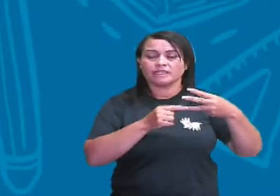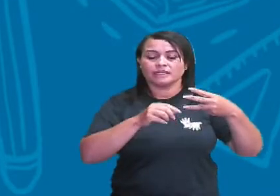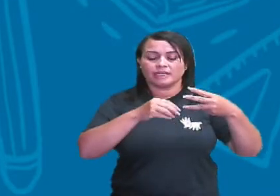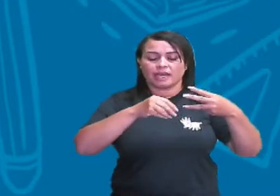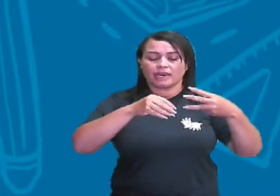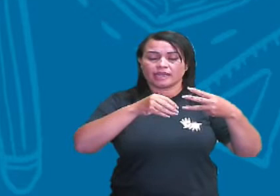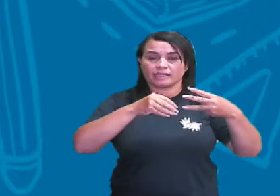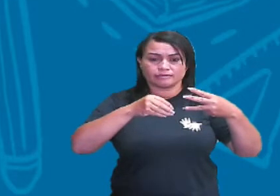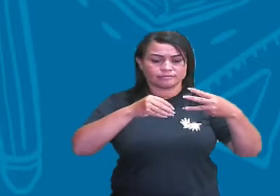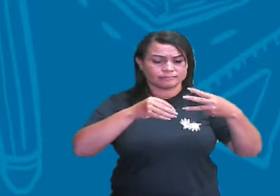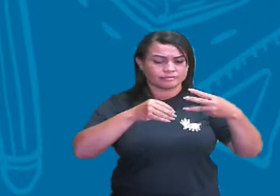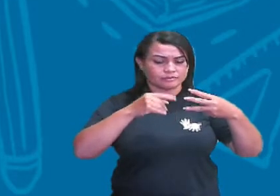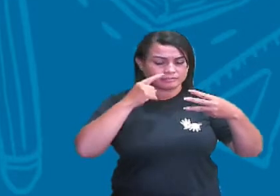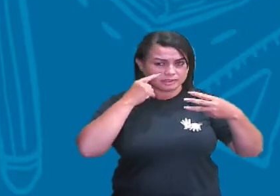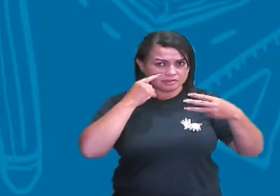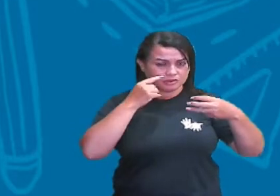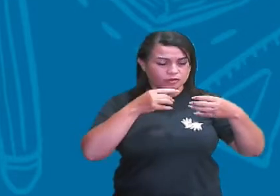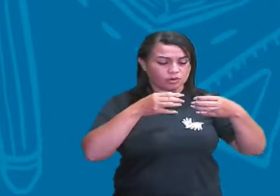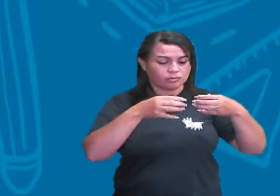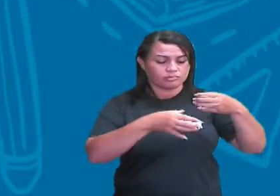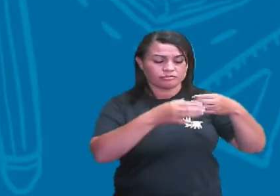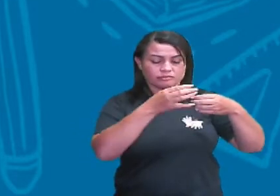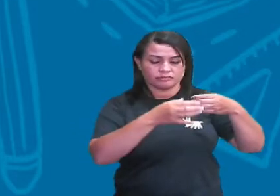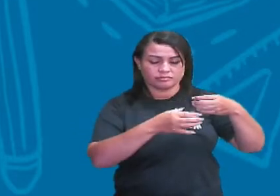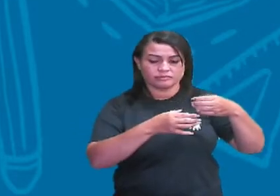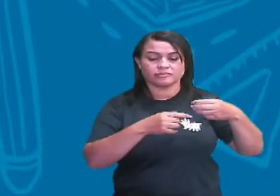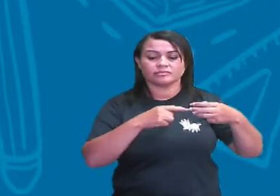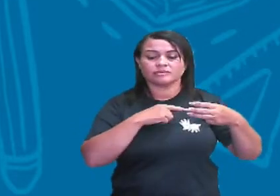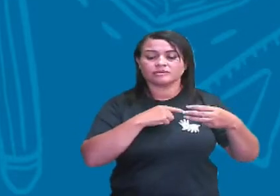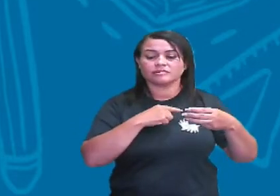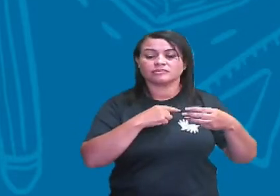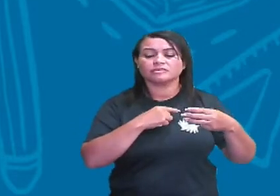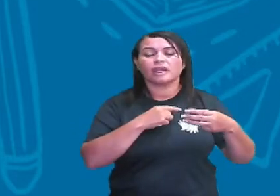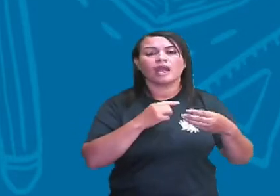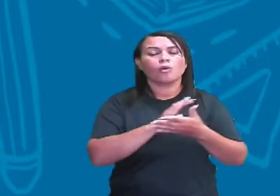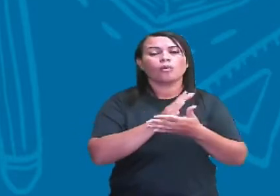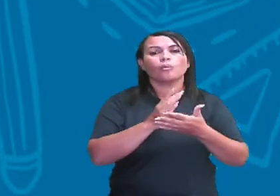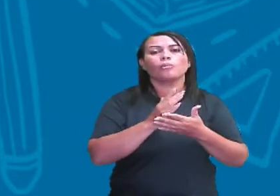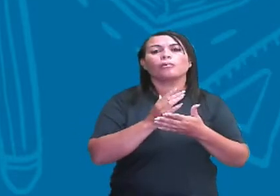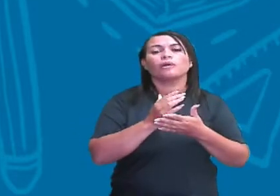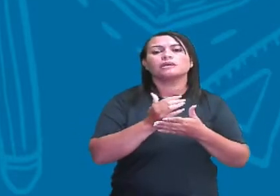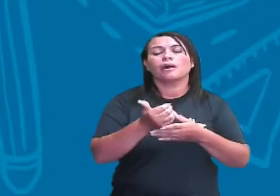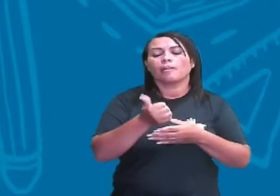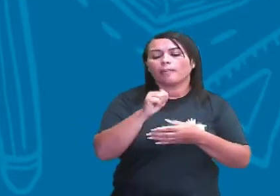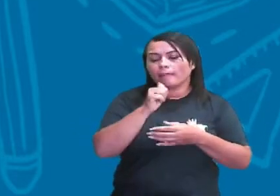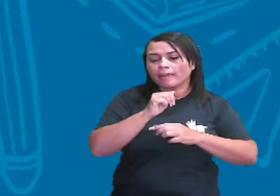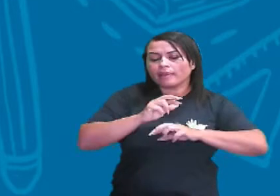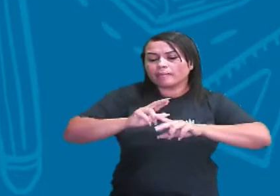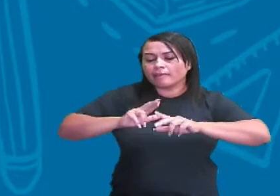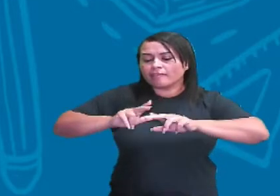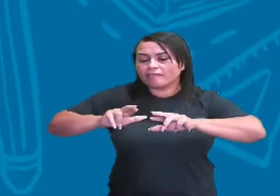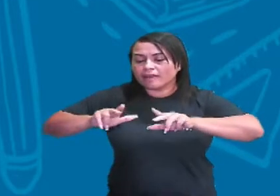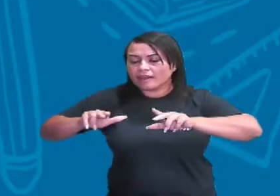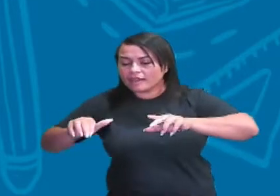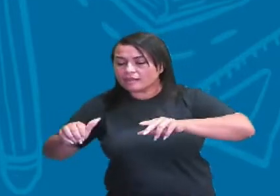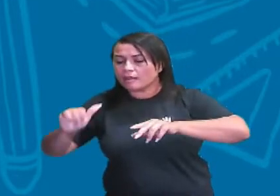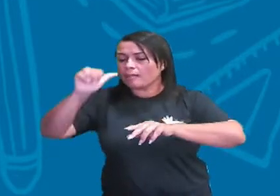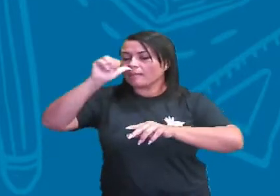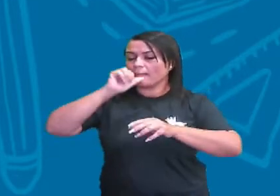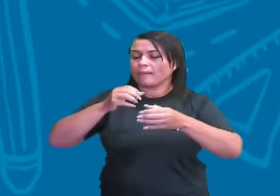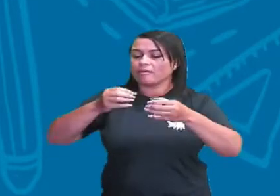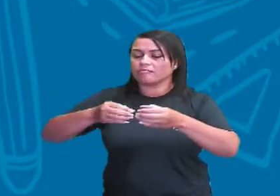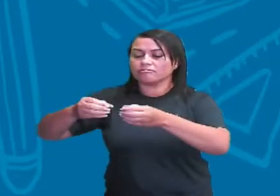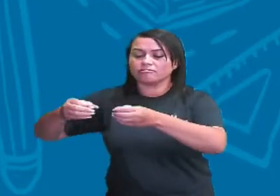a areia. Então, esses diversos tipos de bebidas com uma ou mais fases, com duas ou mais fases. Então,